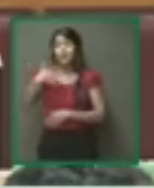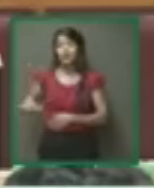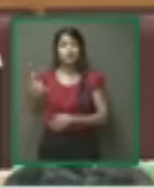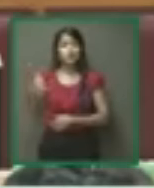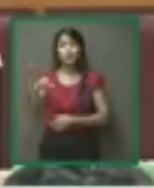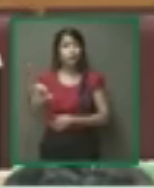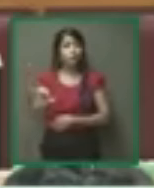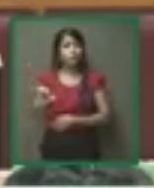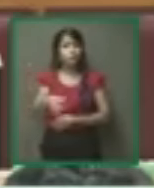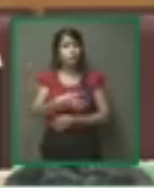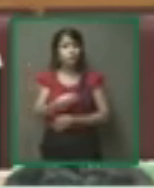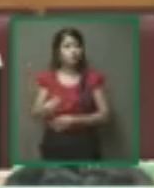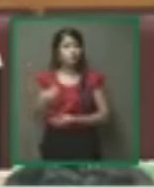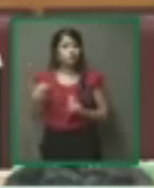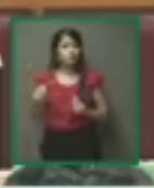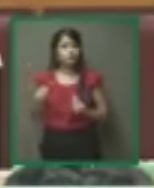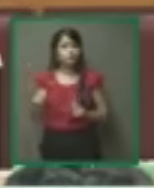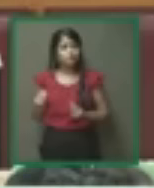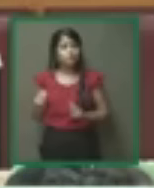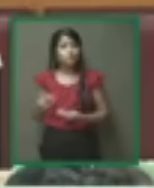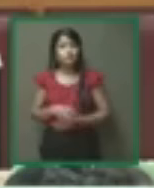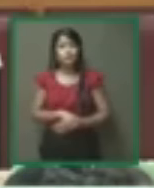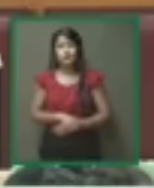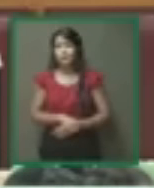de 9 anos.